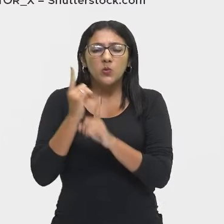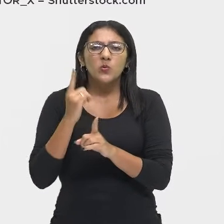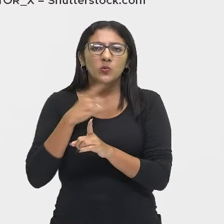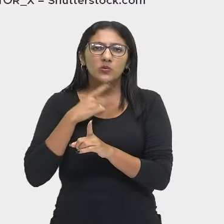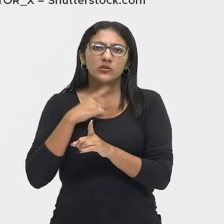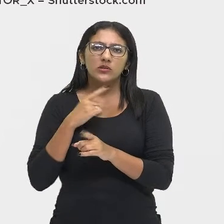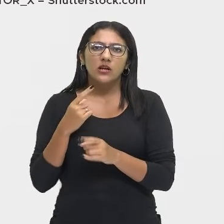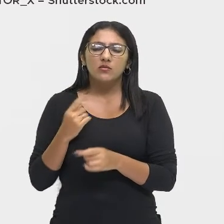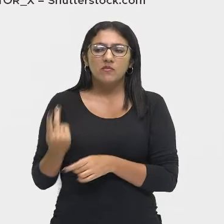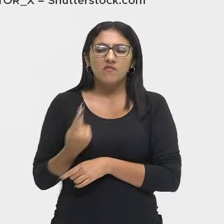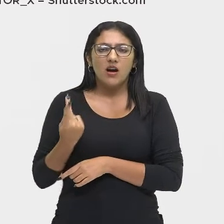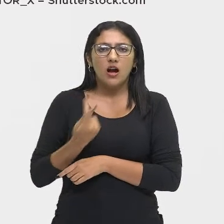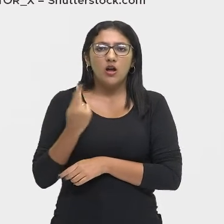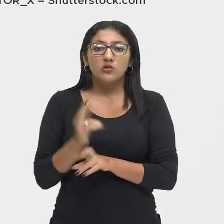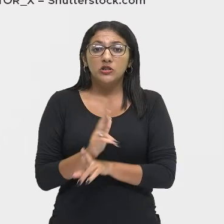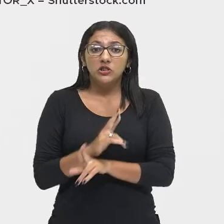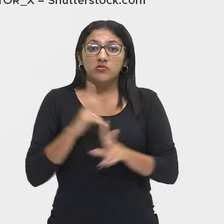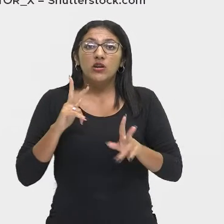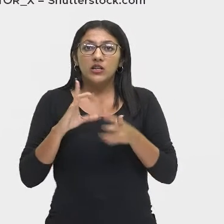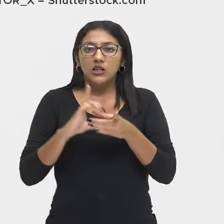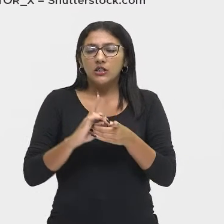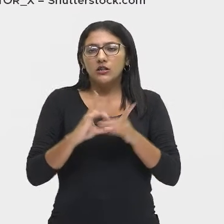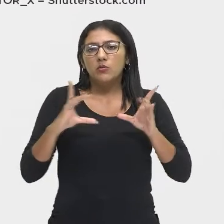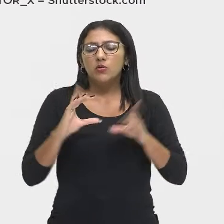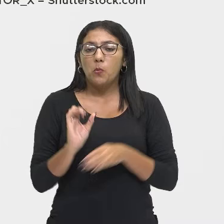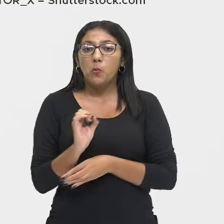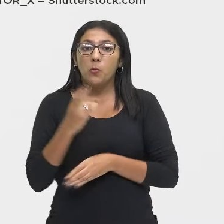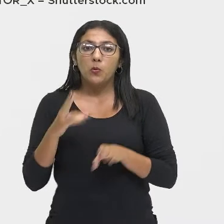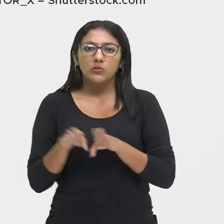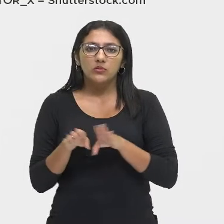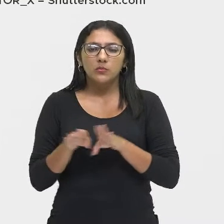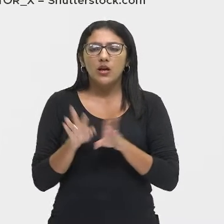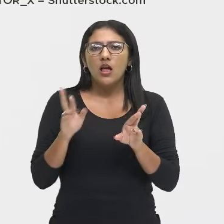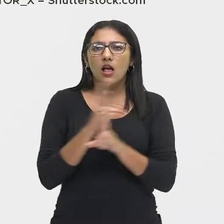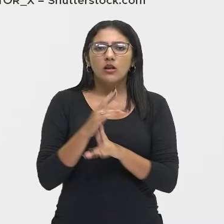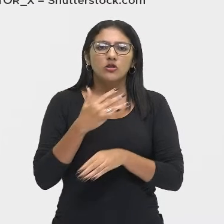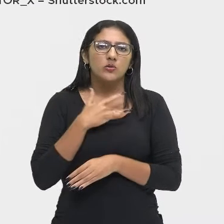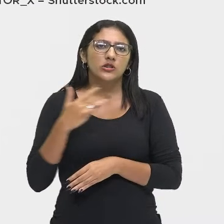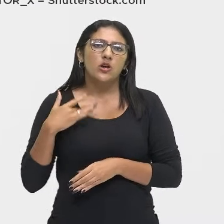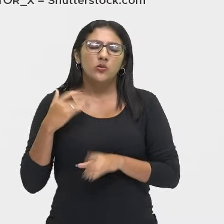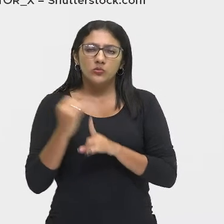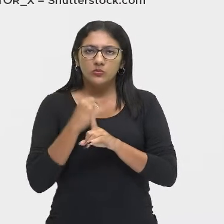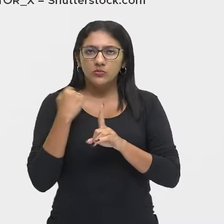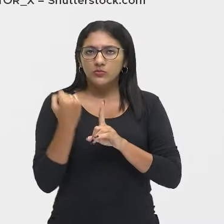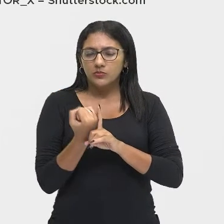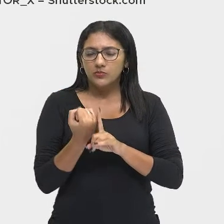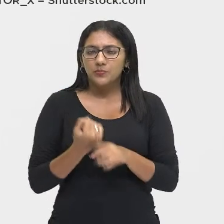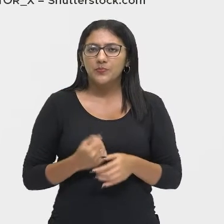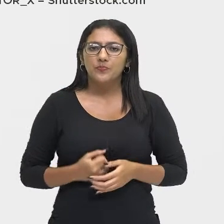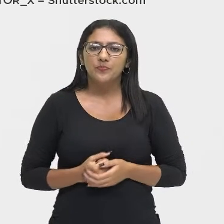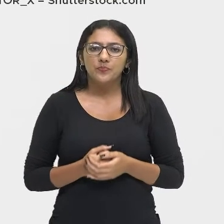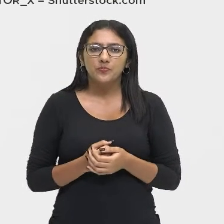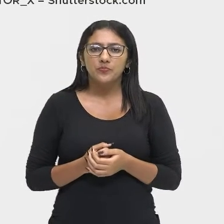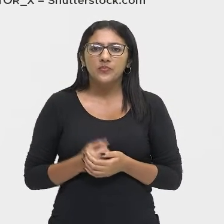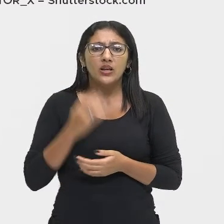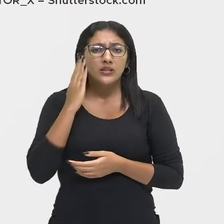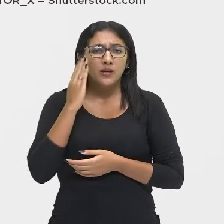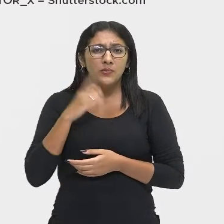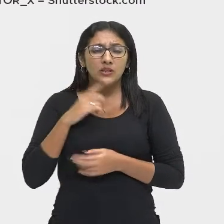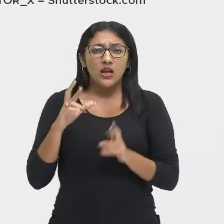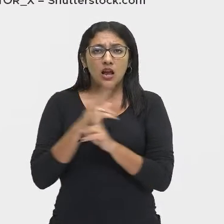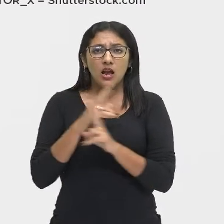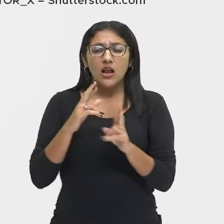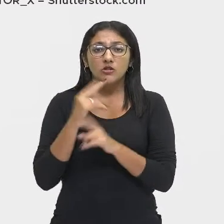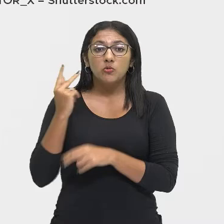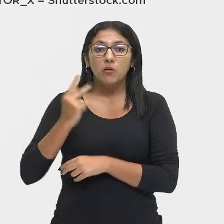valores, contra a democracia ou contra a saúde pública, seja pela própria